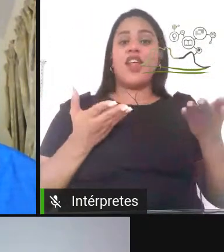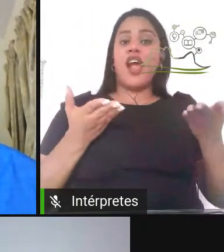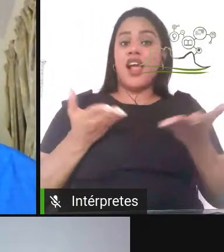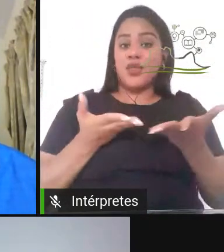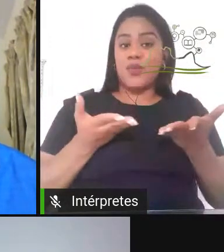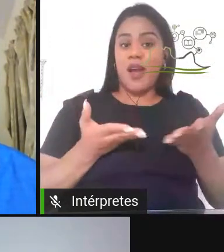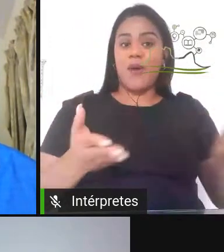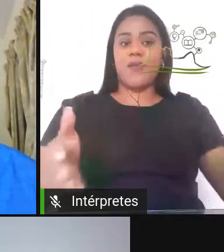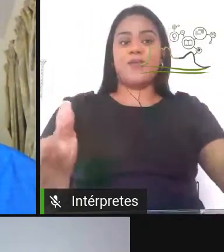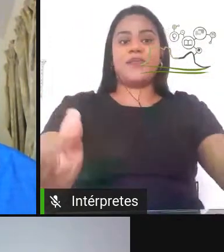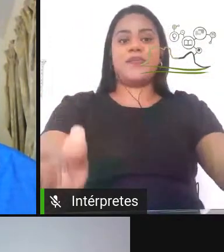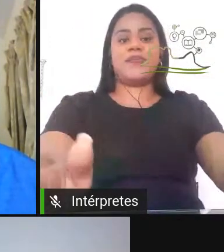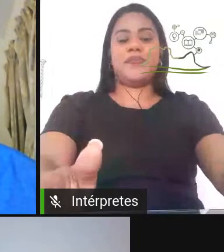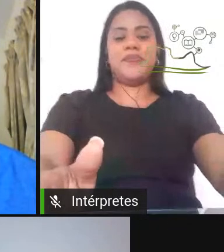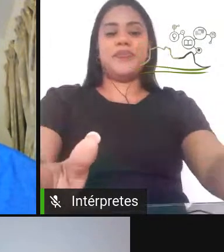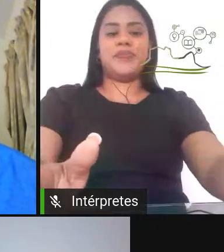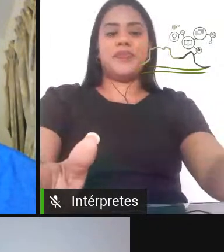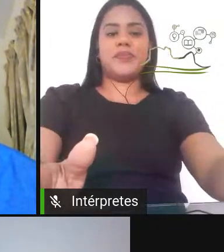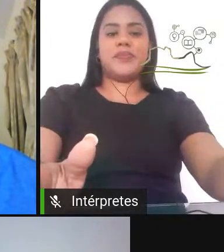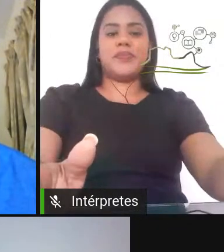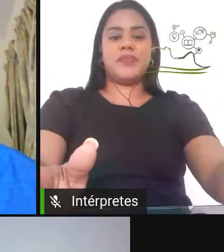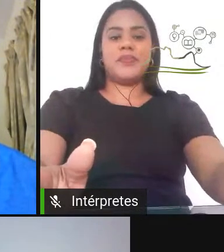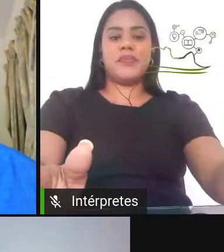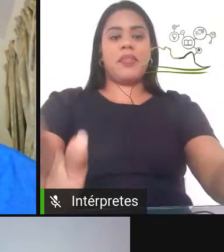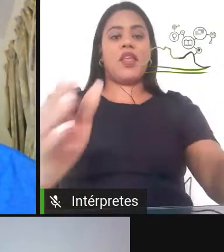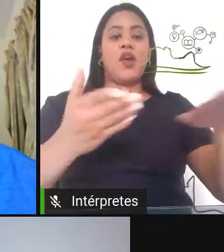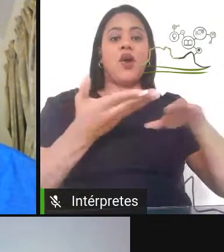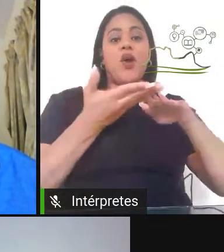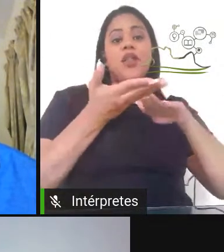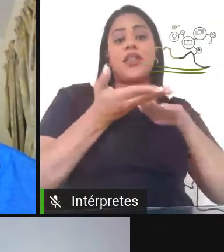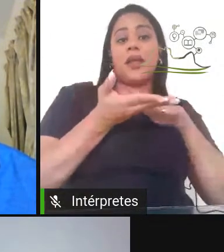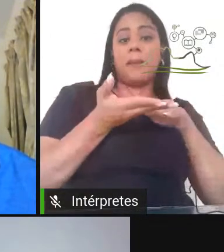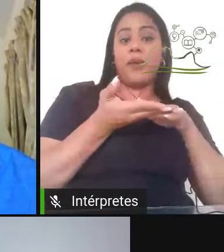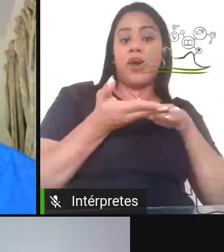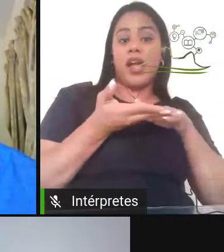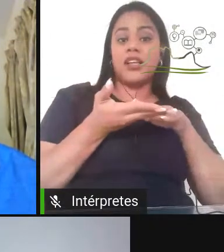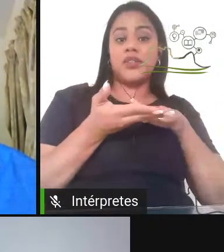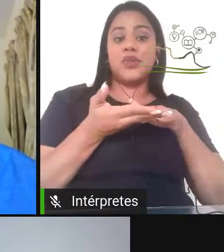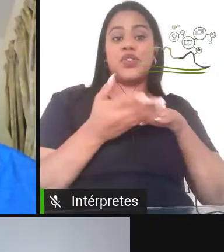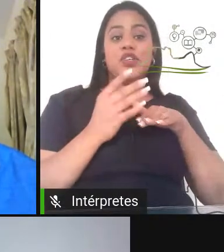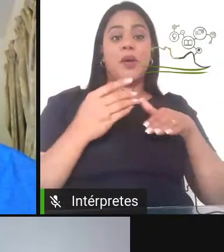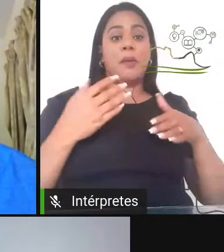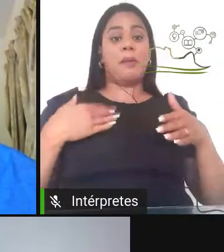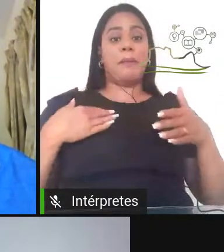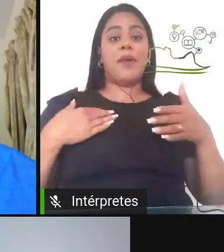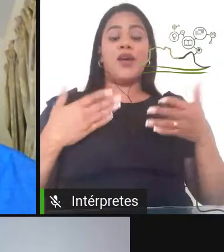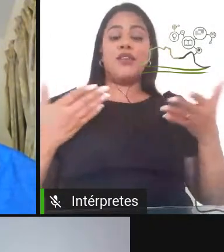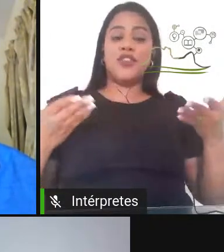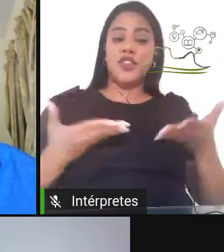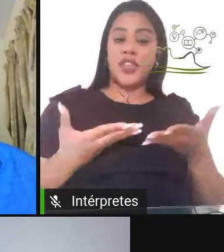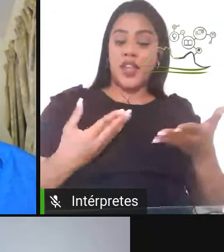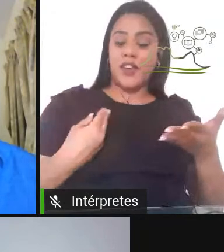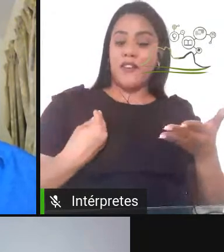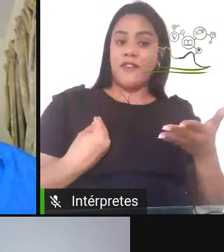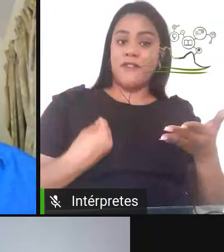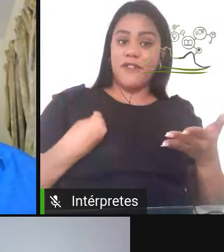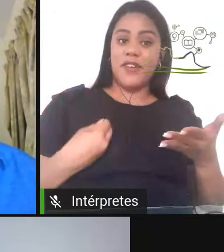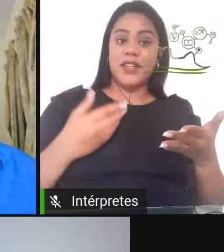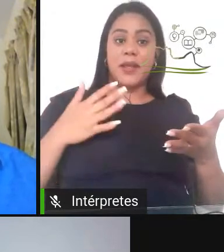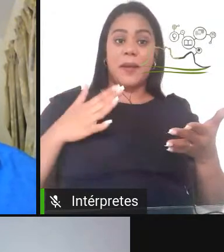os contemporâneos e as contemporâneas do meu tempo, da minha vivência, da minha história, deste momento em que eu estou